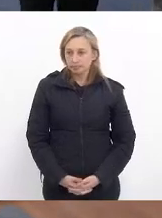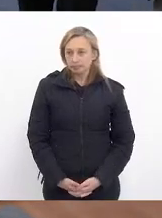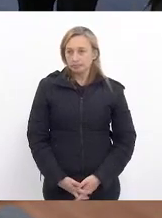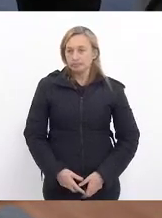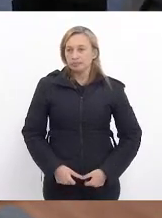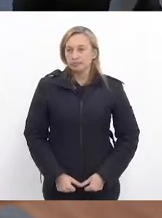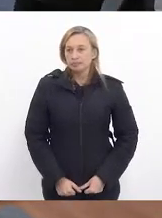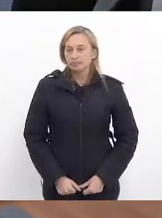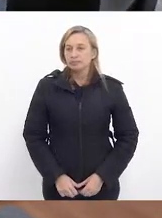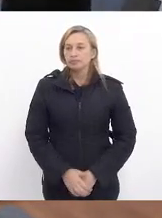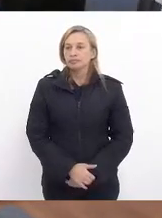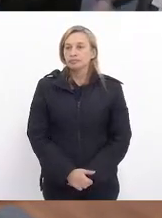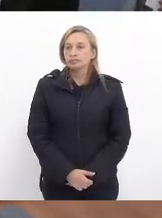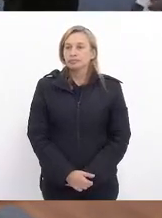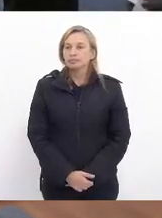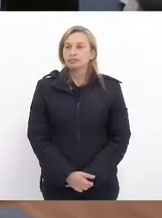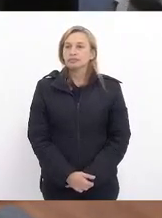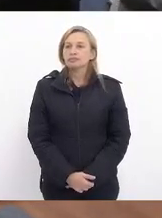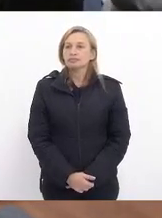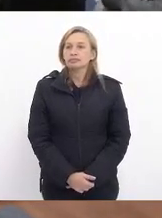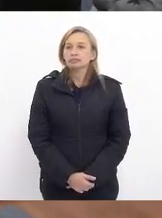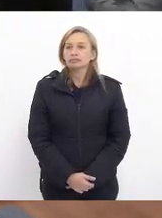E aí